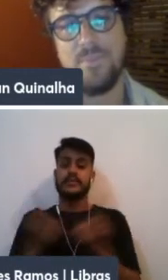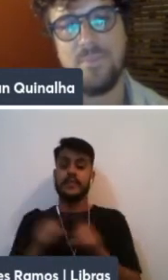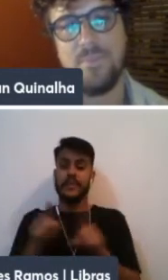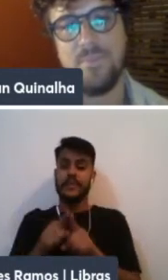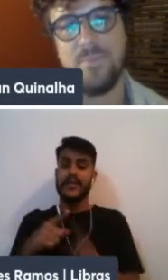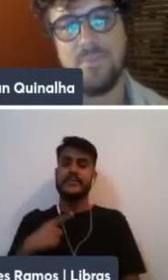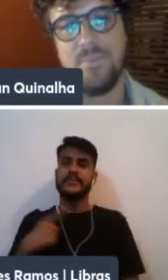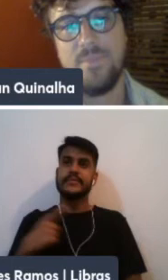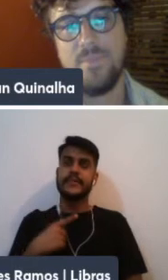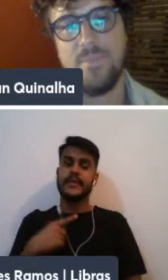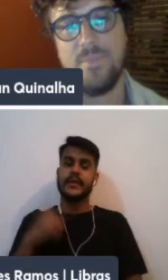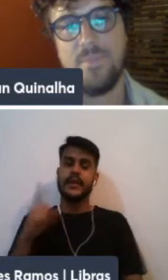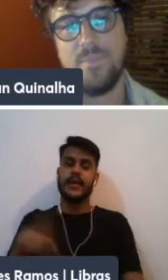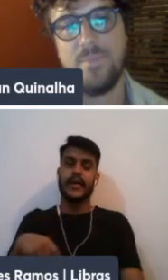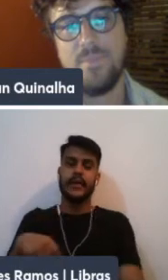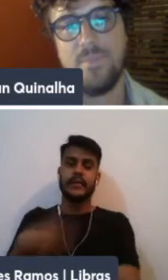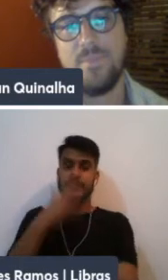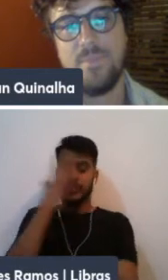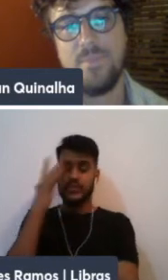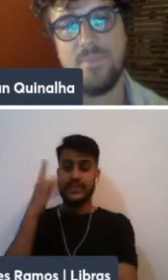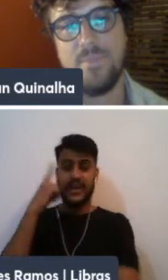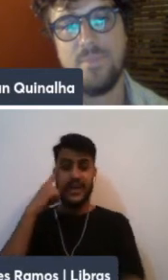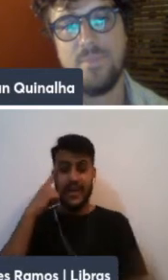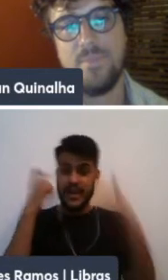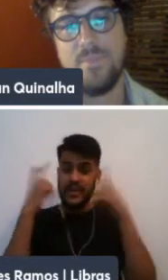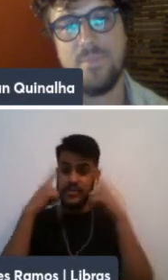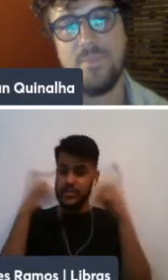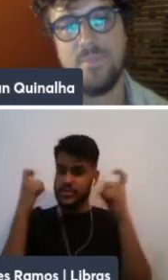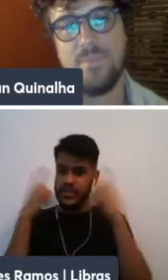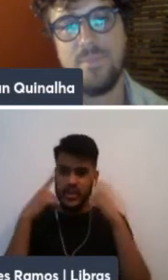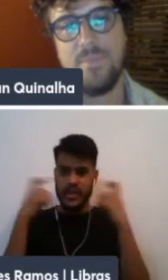uma criatividade, né?